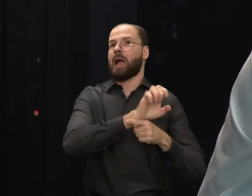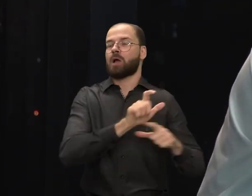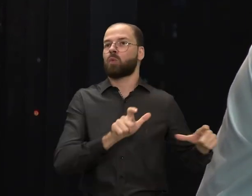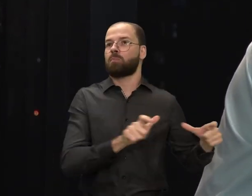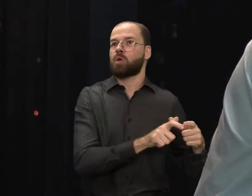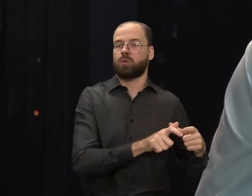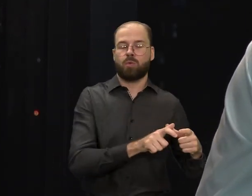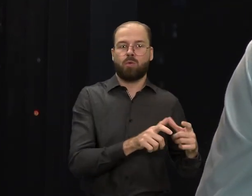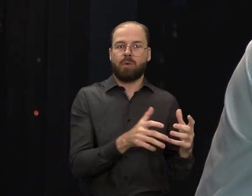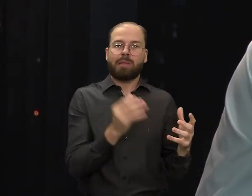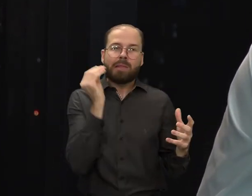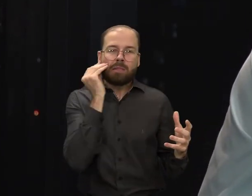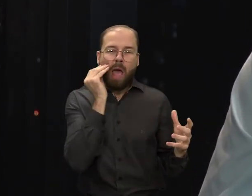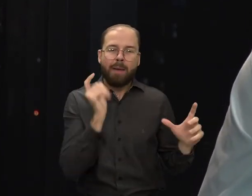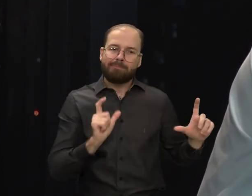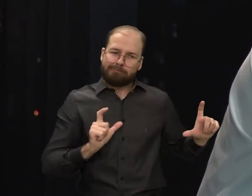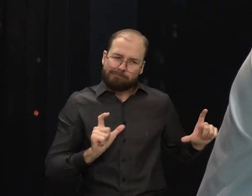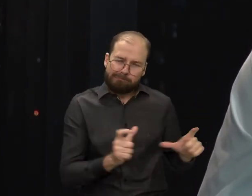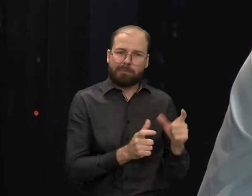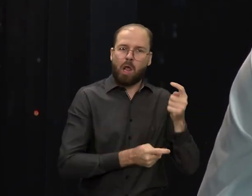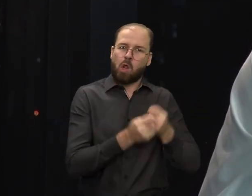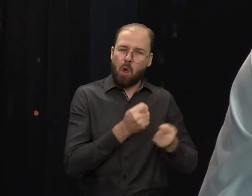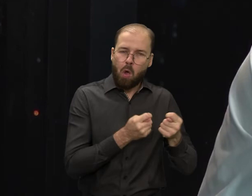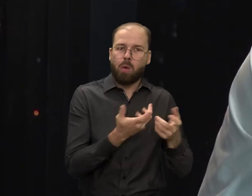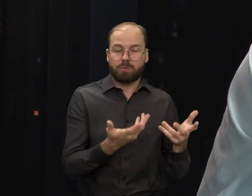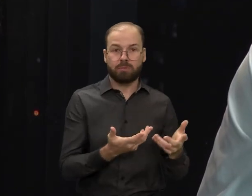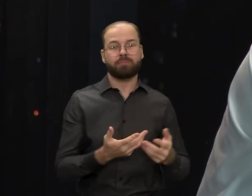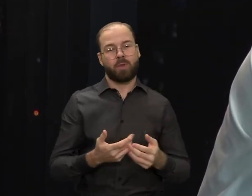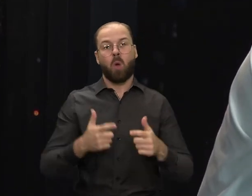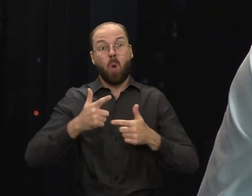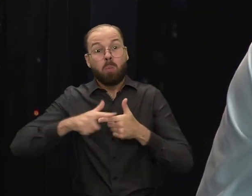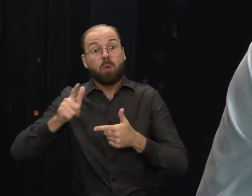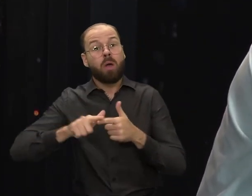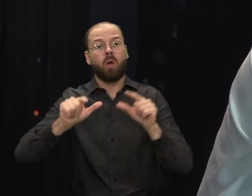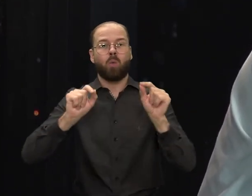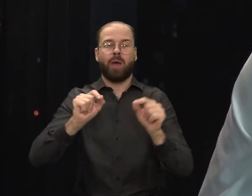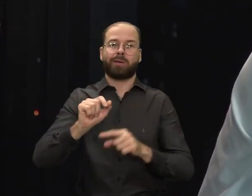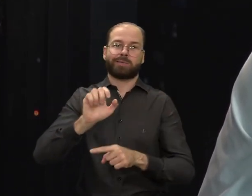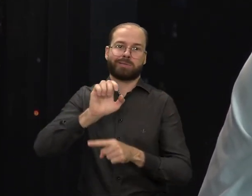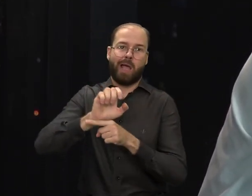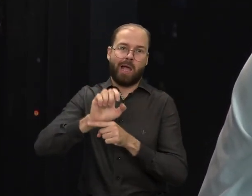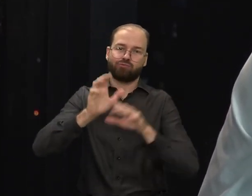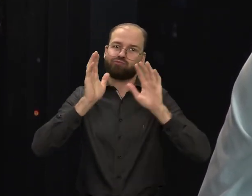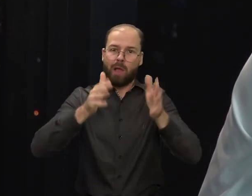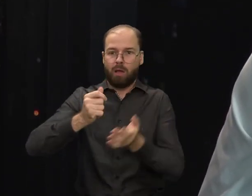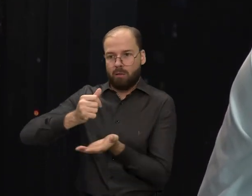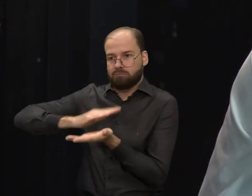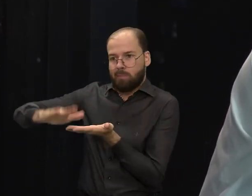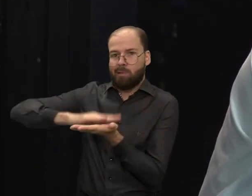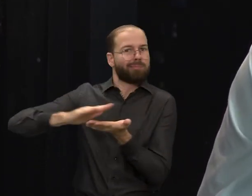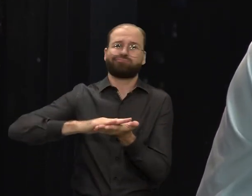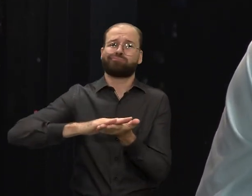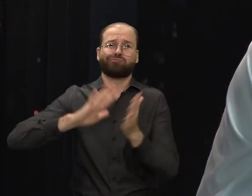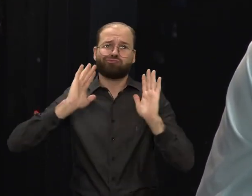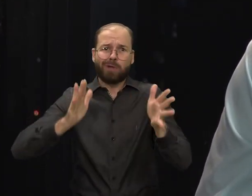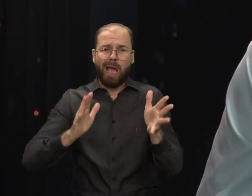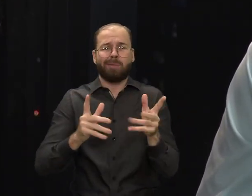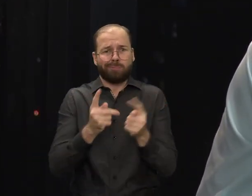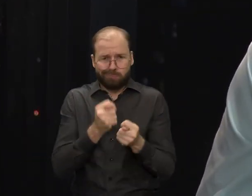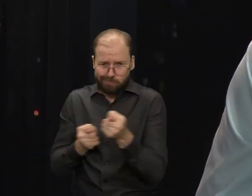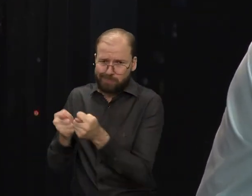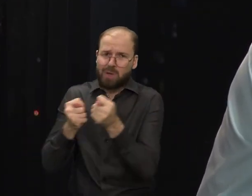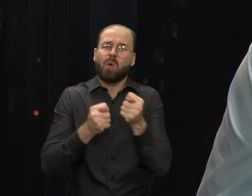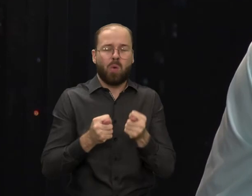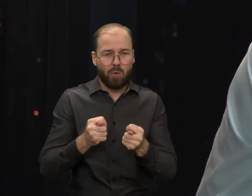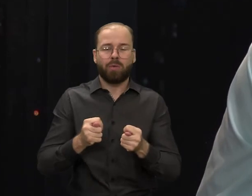máximo possível. O problema é que o Estado já é muito enxuto, tá? Então, o que é gasto mesmo não